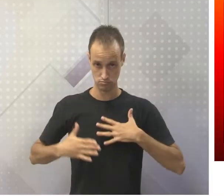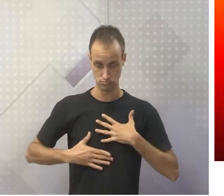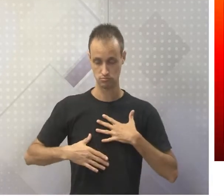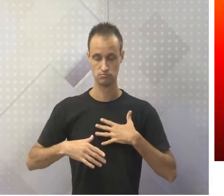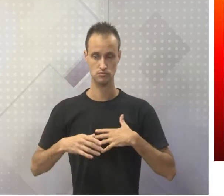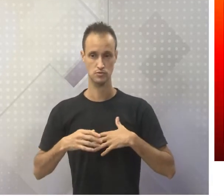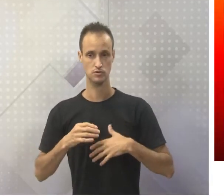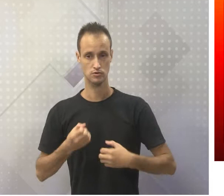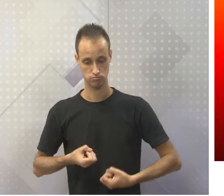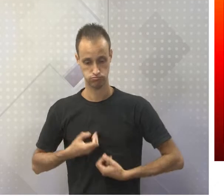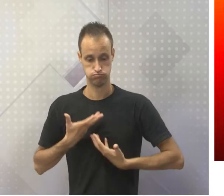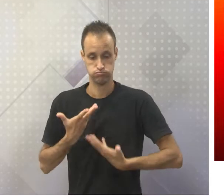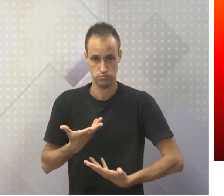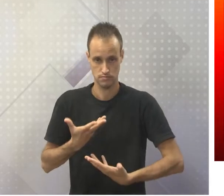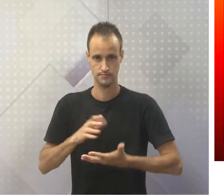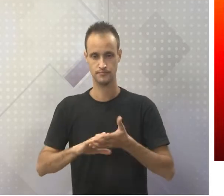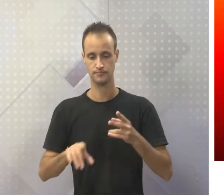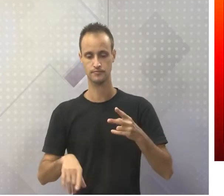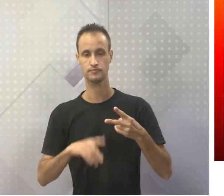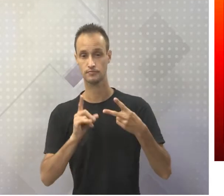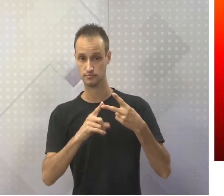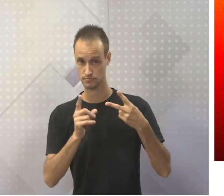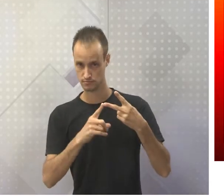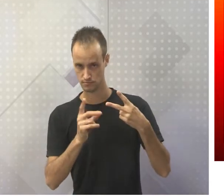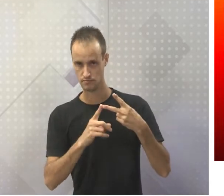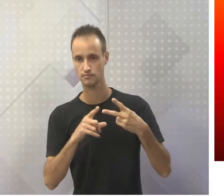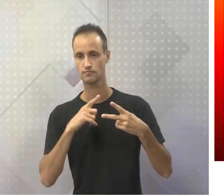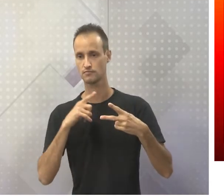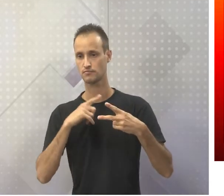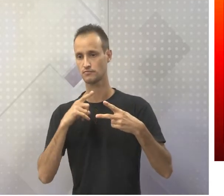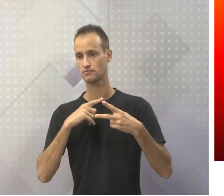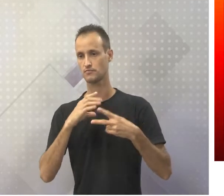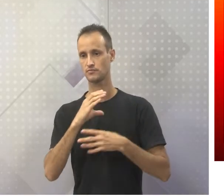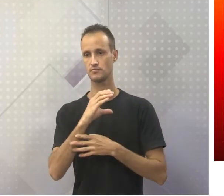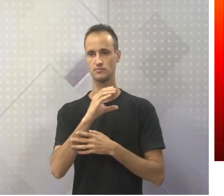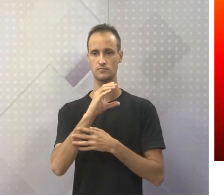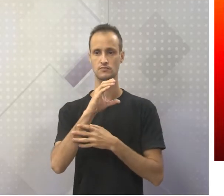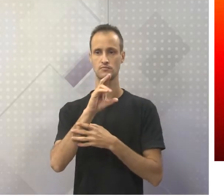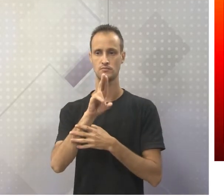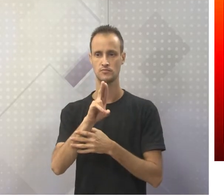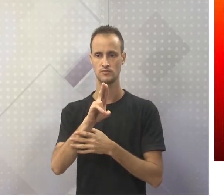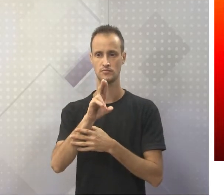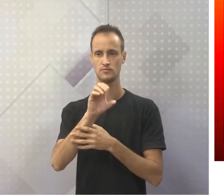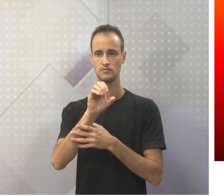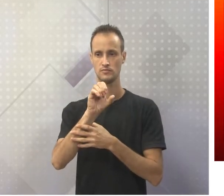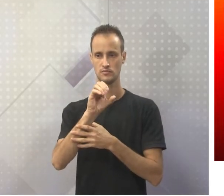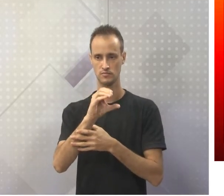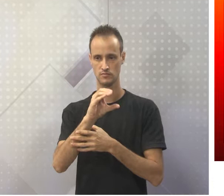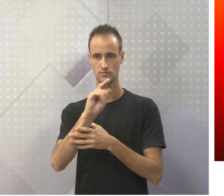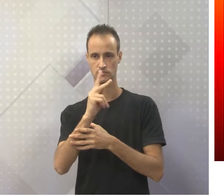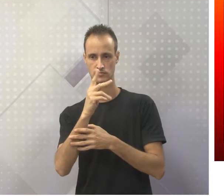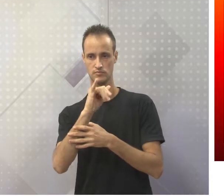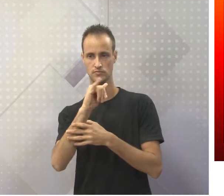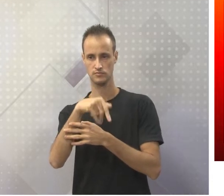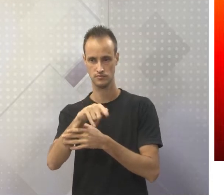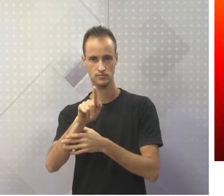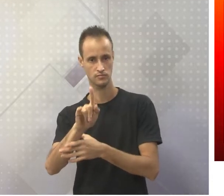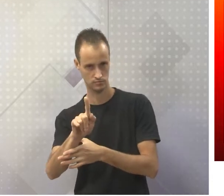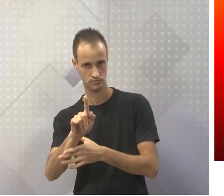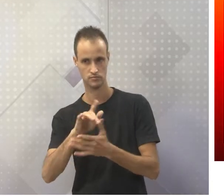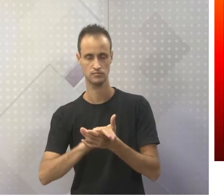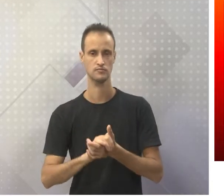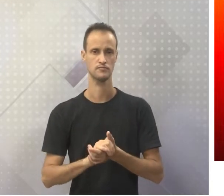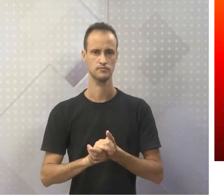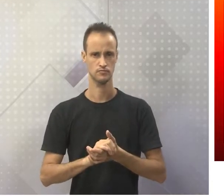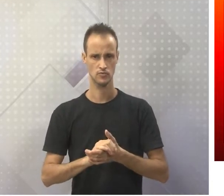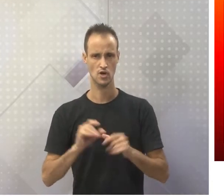E você tem também essa síndrome de Cushing. O volume do abdômen ele é bem dilatado, a gordura